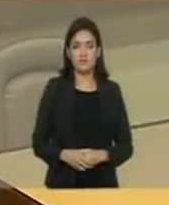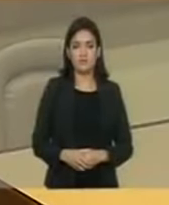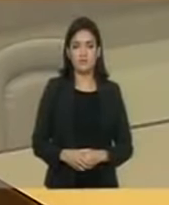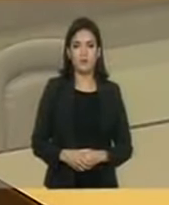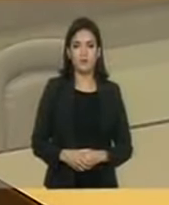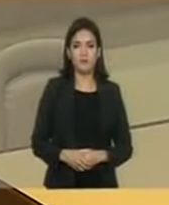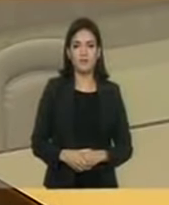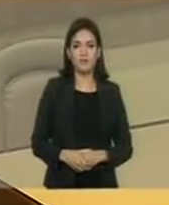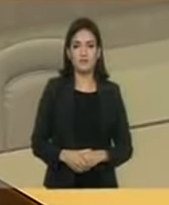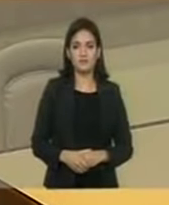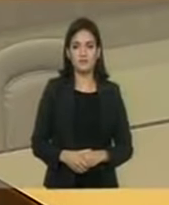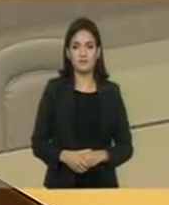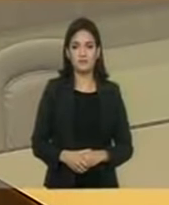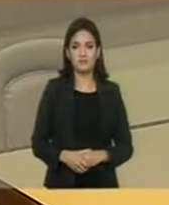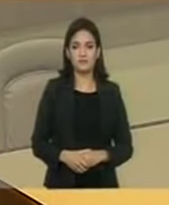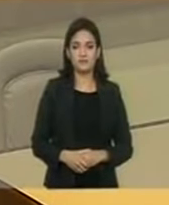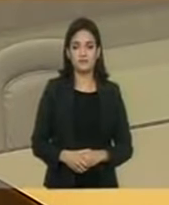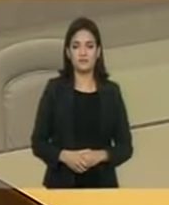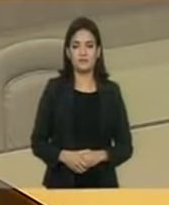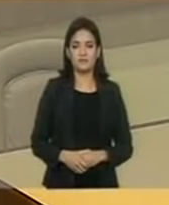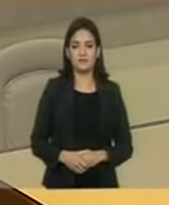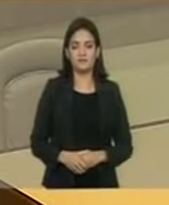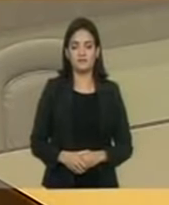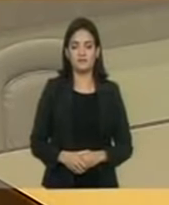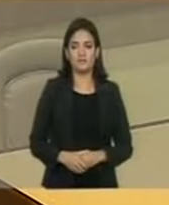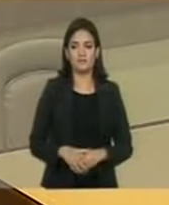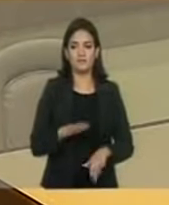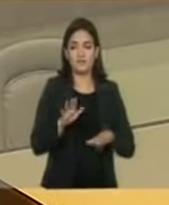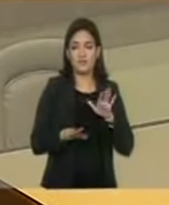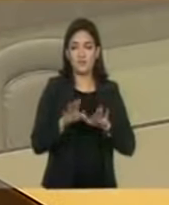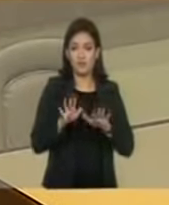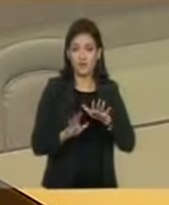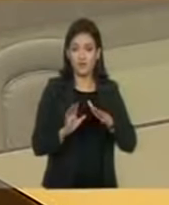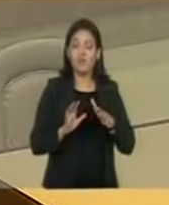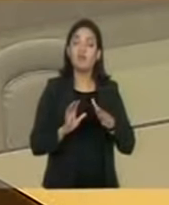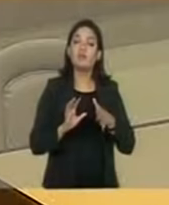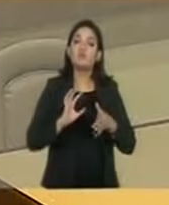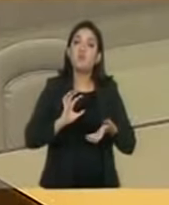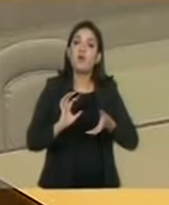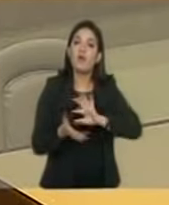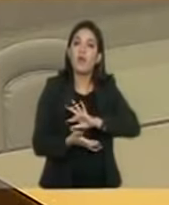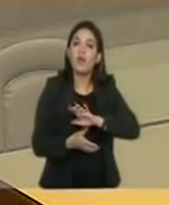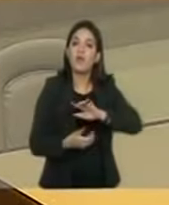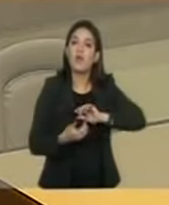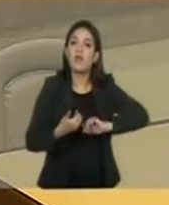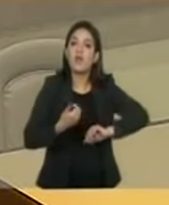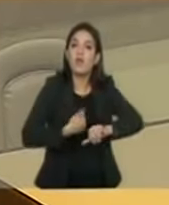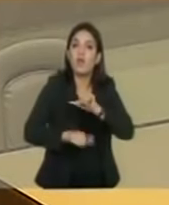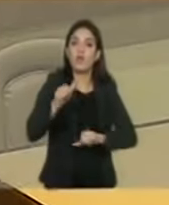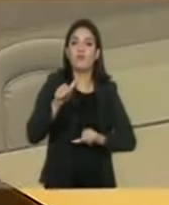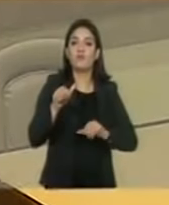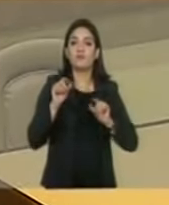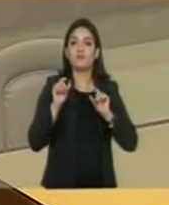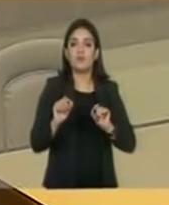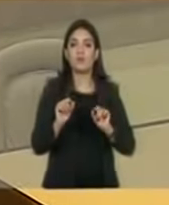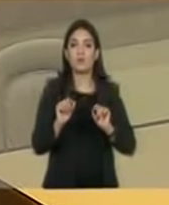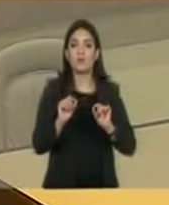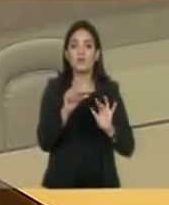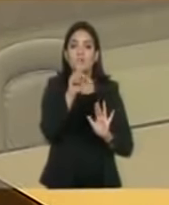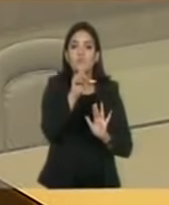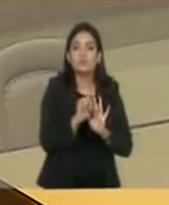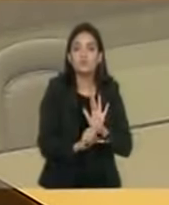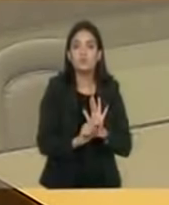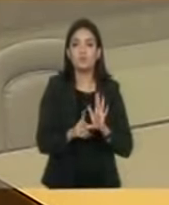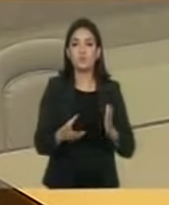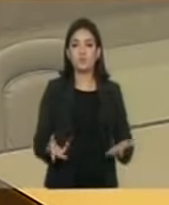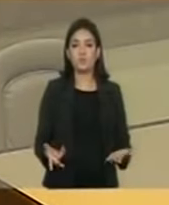bonifácio que talvez uma revolução na justiça brasileira fosse a supressão das férias de juízes e promotores as